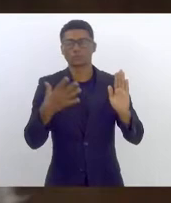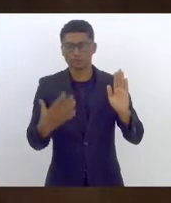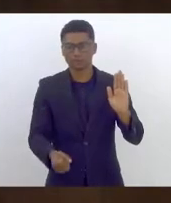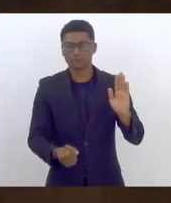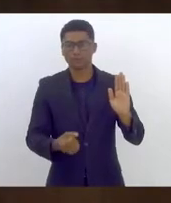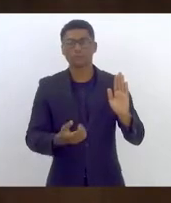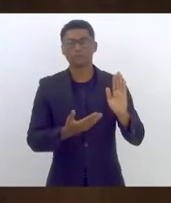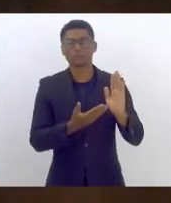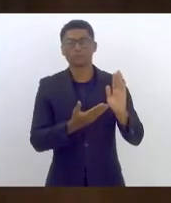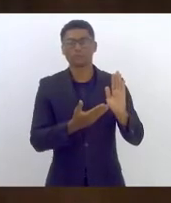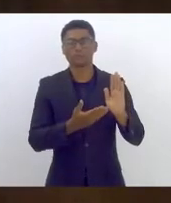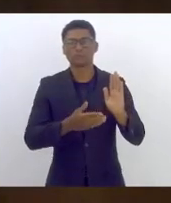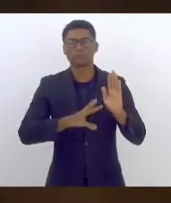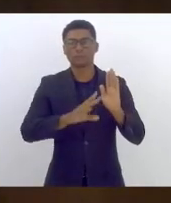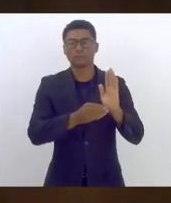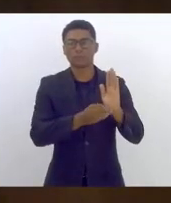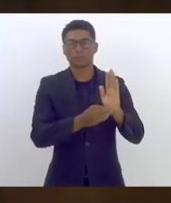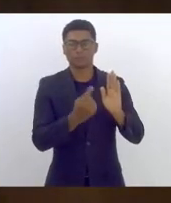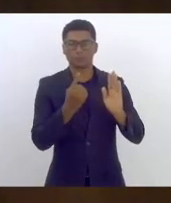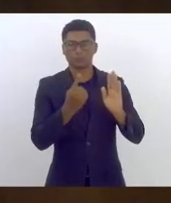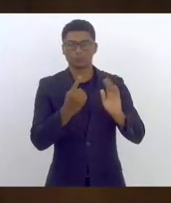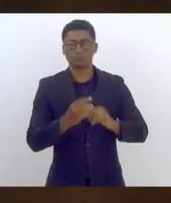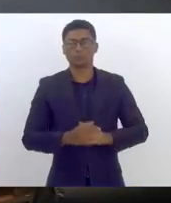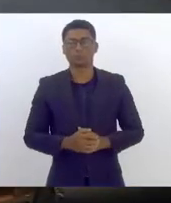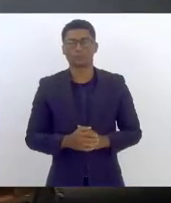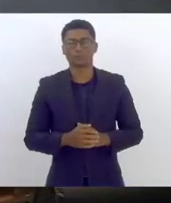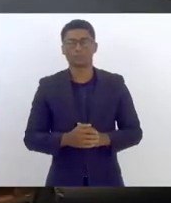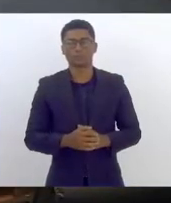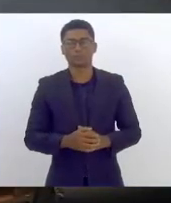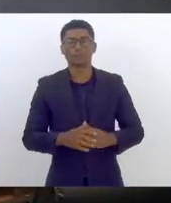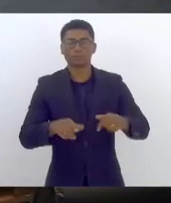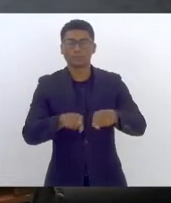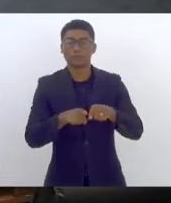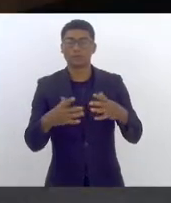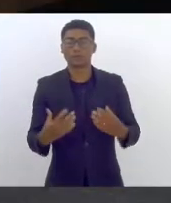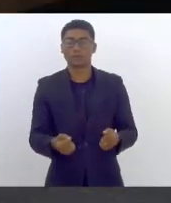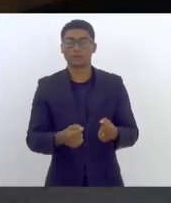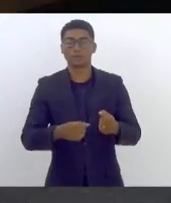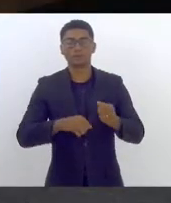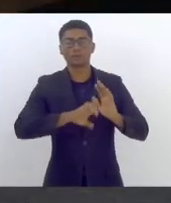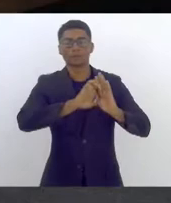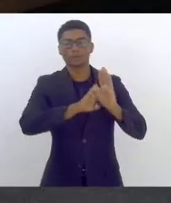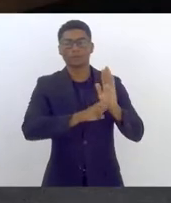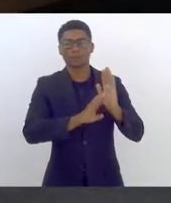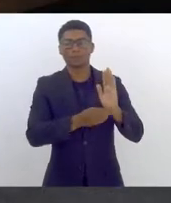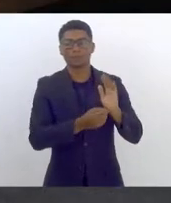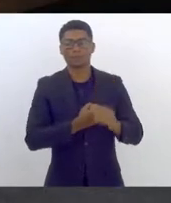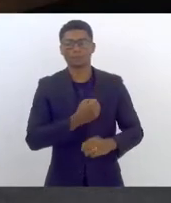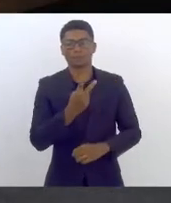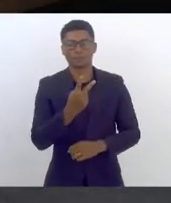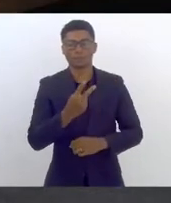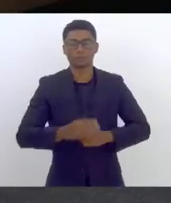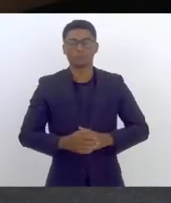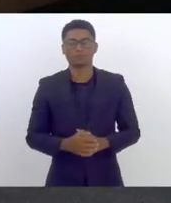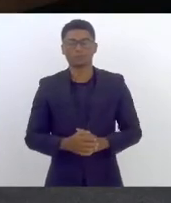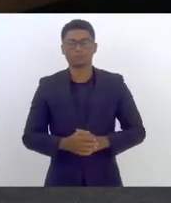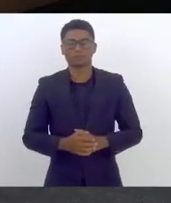com submenda emenda um favorável a emenda número 2